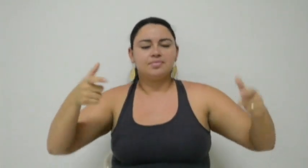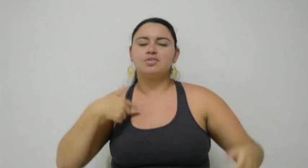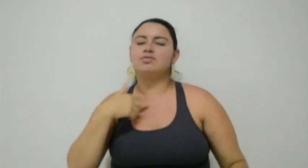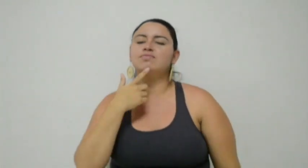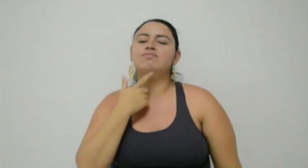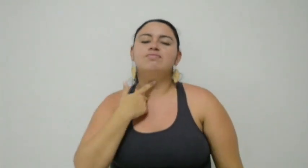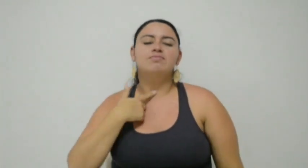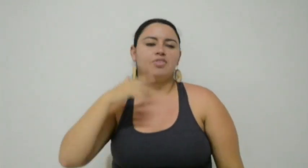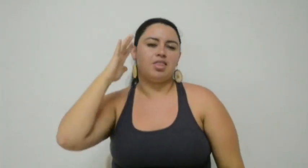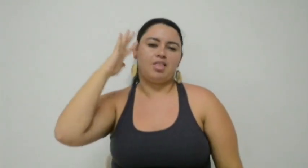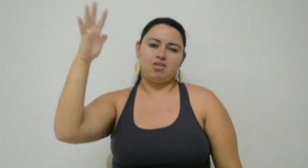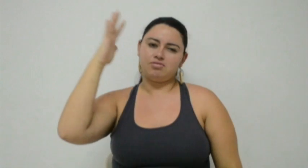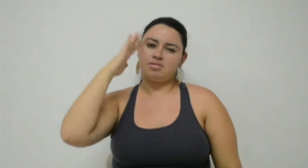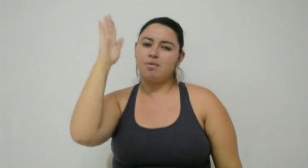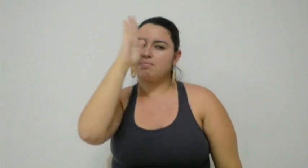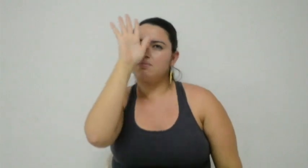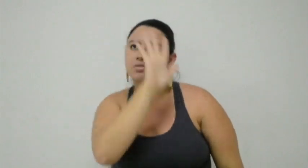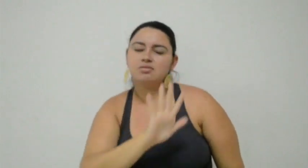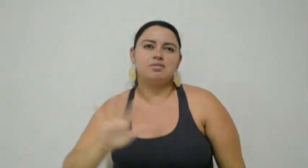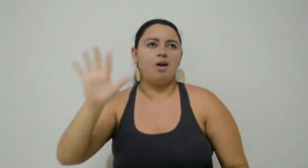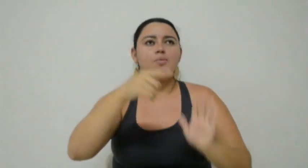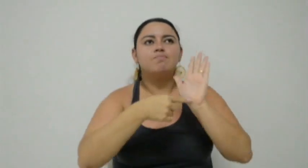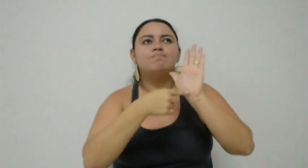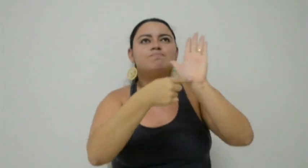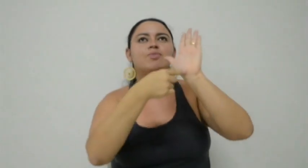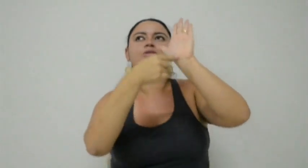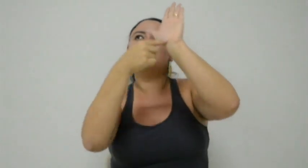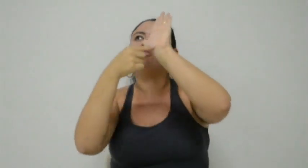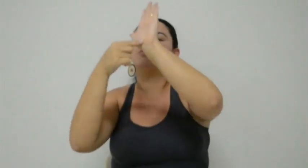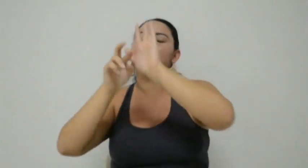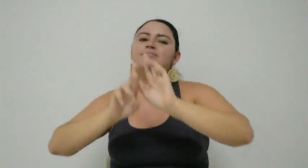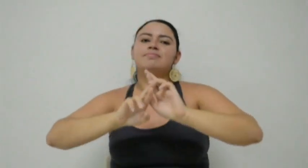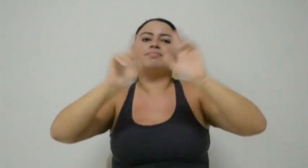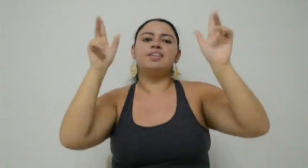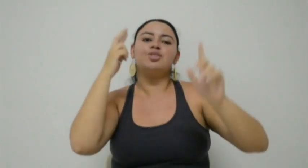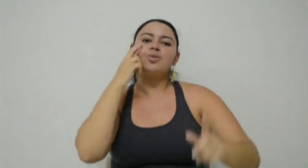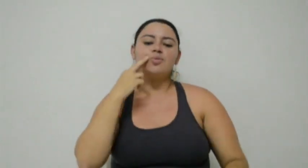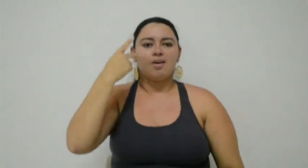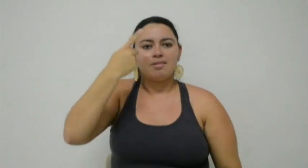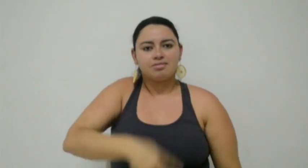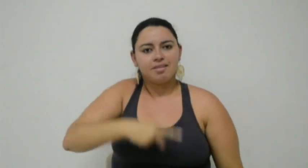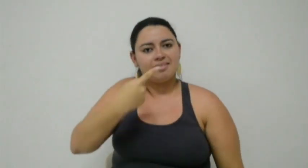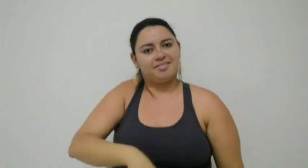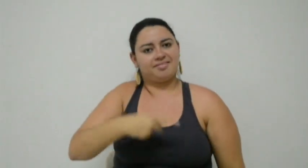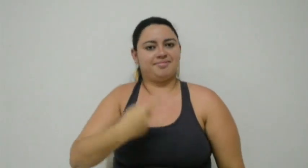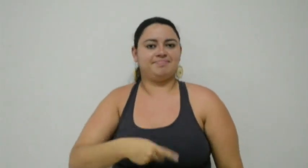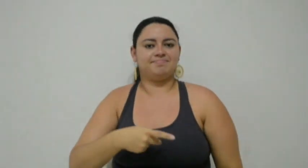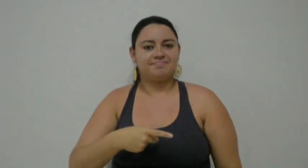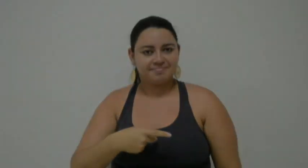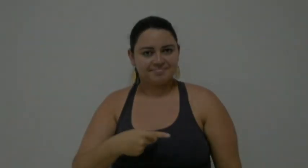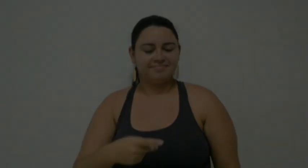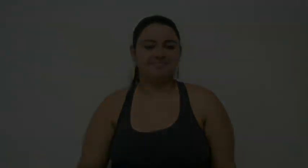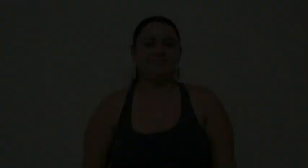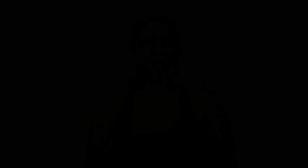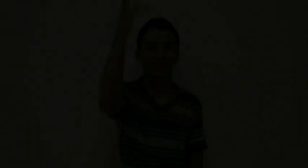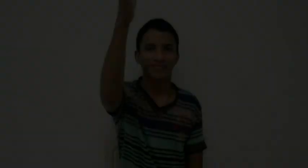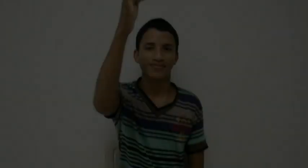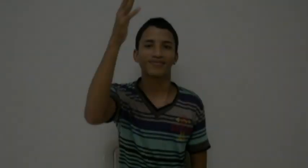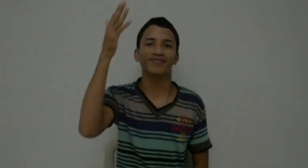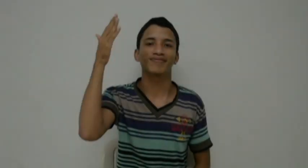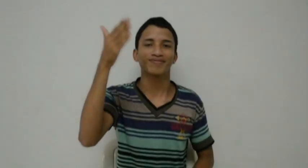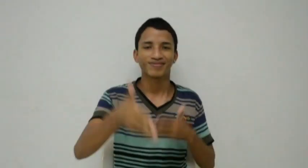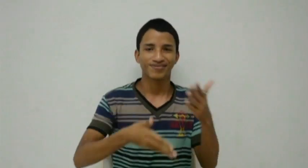mais enquanto grupo surdos. A gente tem muita vontade que o Brasil inteiro conheça a especificidade dos surdos aqui.